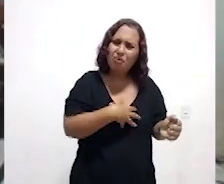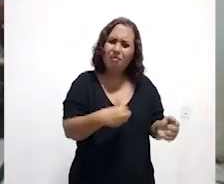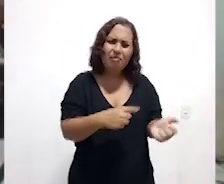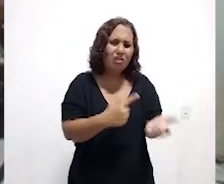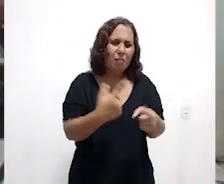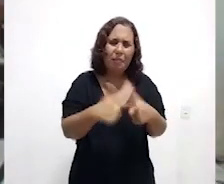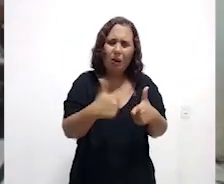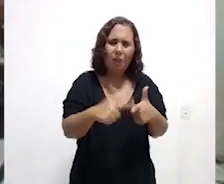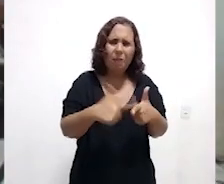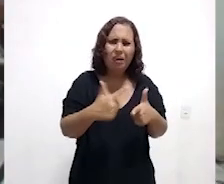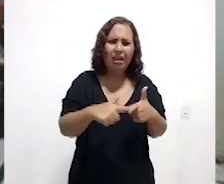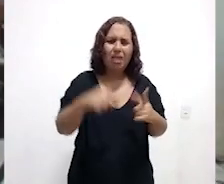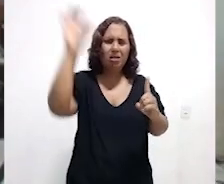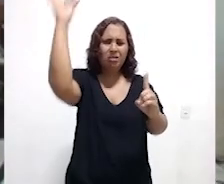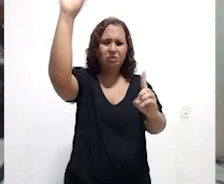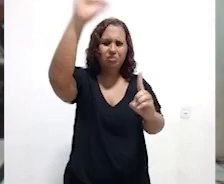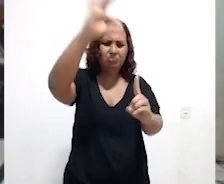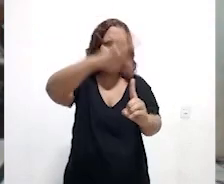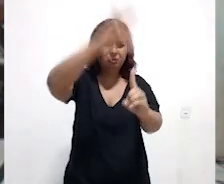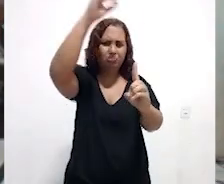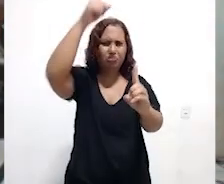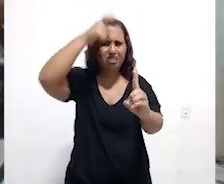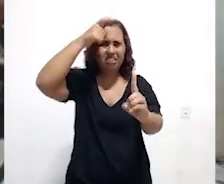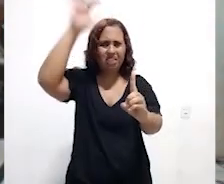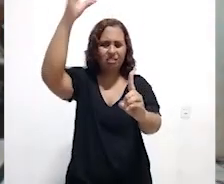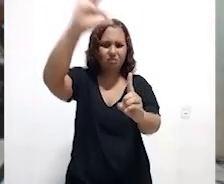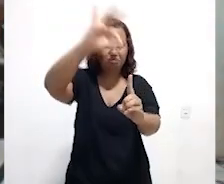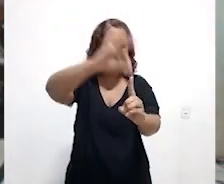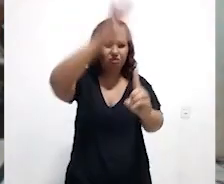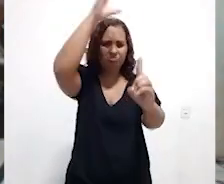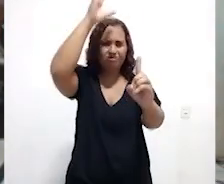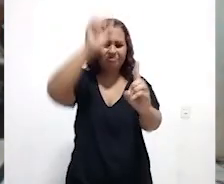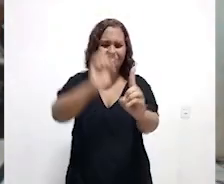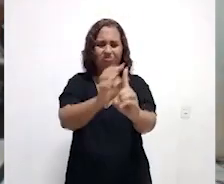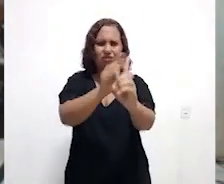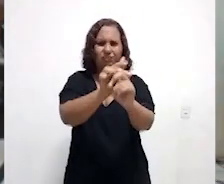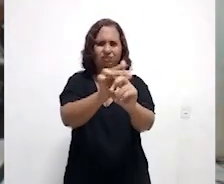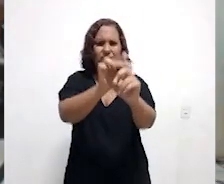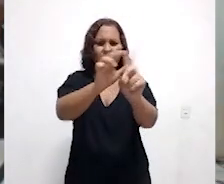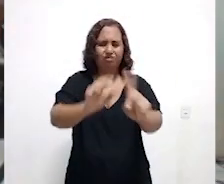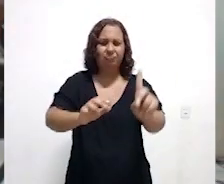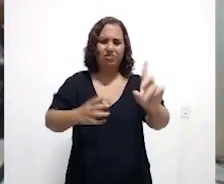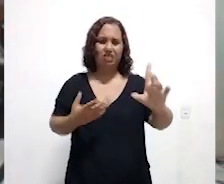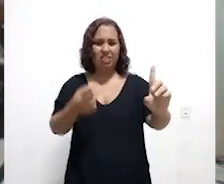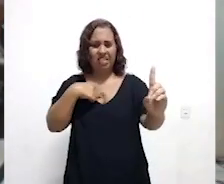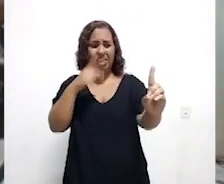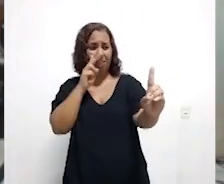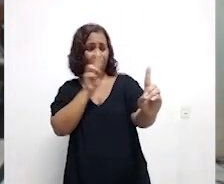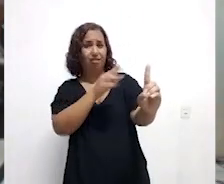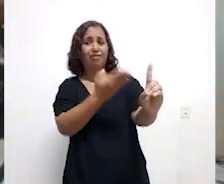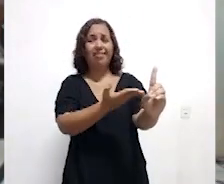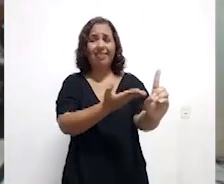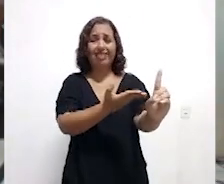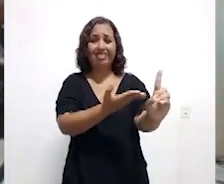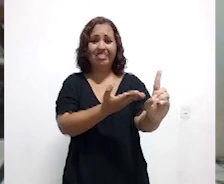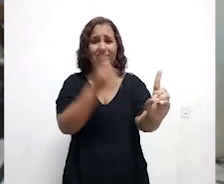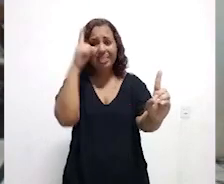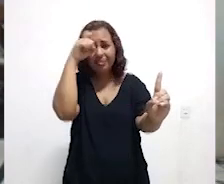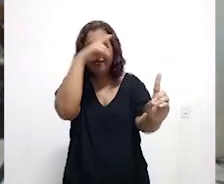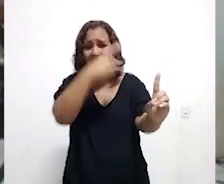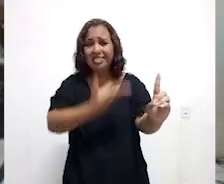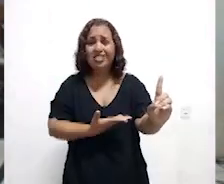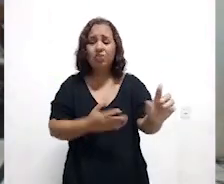de possessão demoníaca. Mas quando a gente aceita Jesus, muita coisa